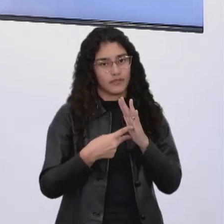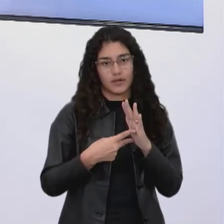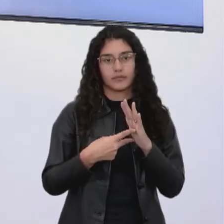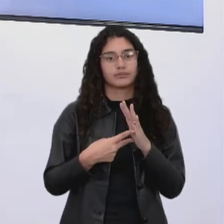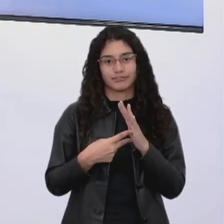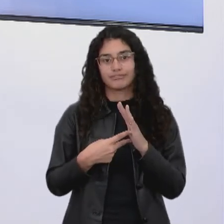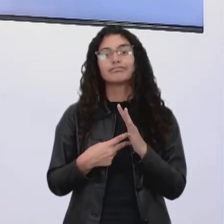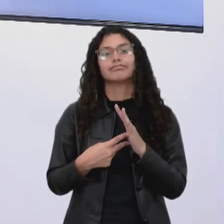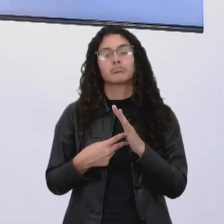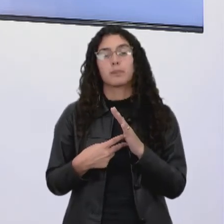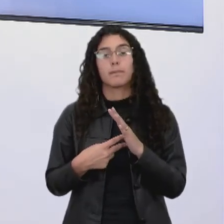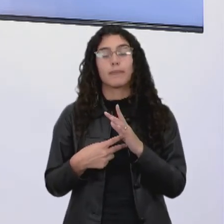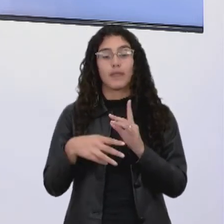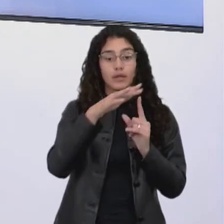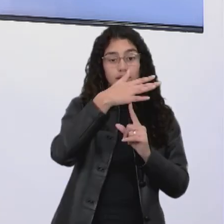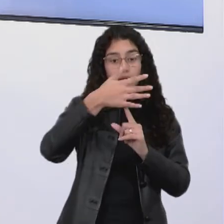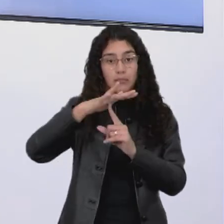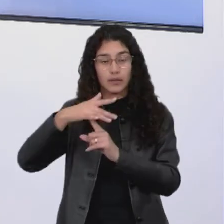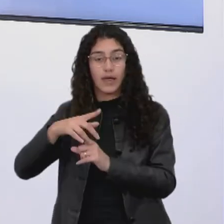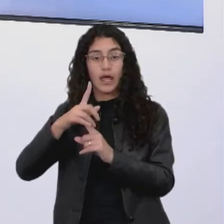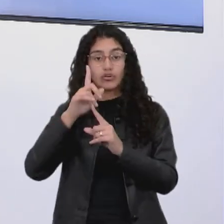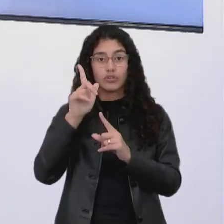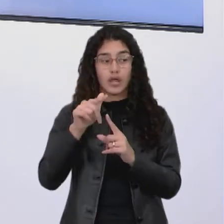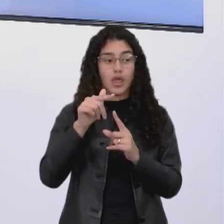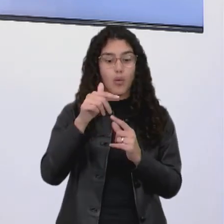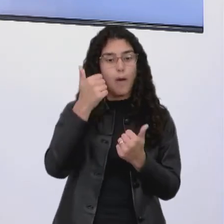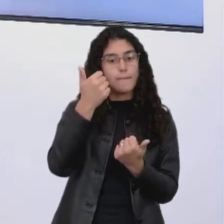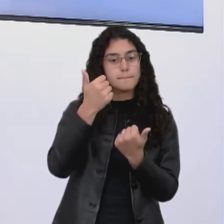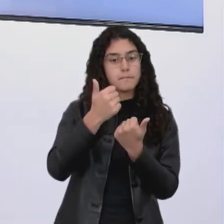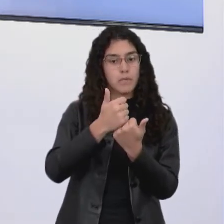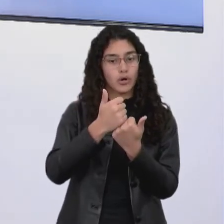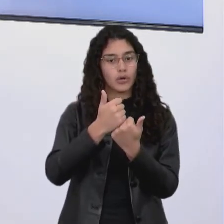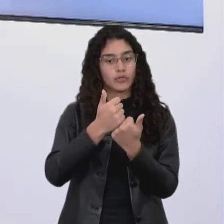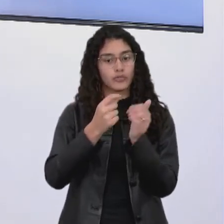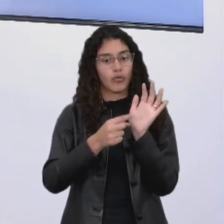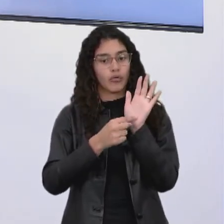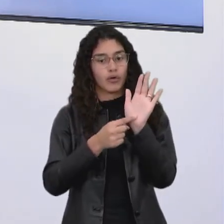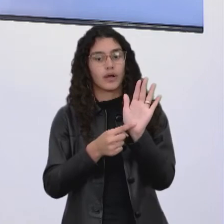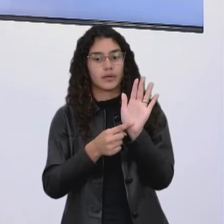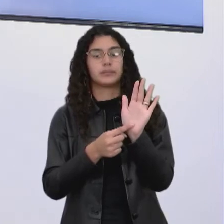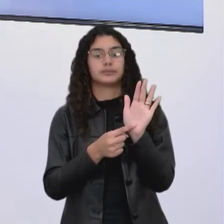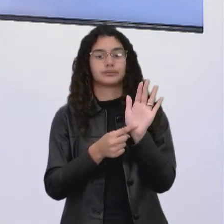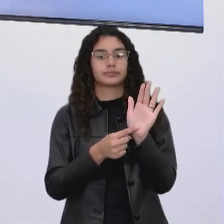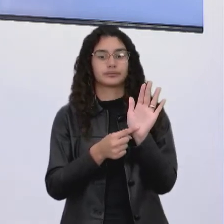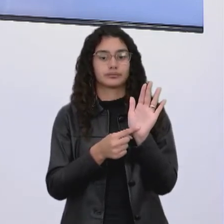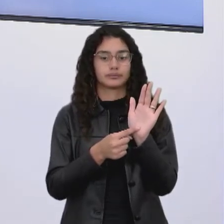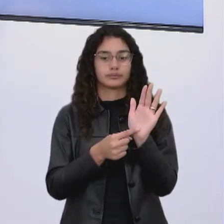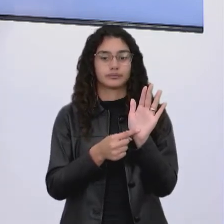sustentabilidade. A sustentabilidade ela é um tripé entre... Eu vou colocar aqui embaixo, espero que...